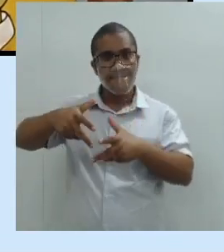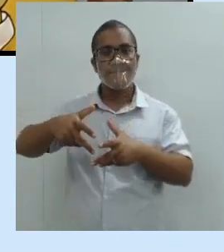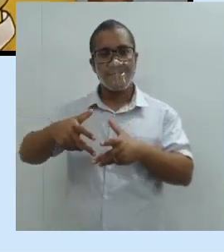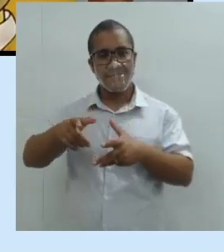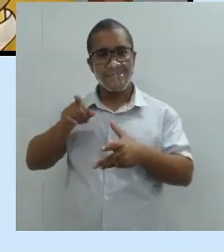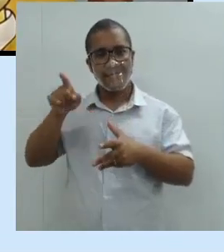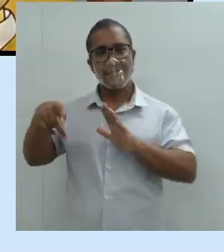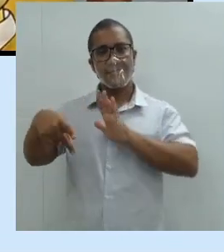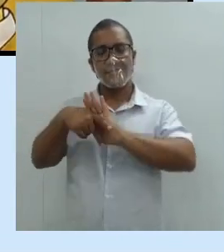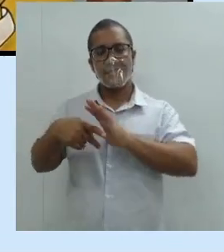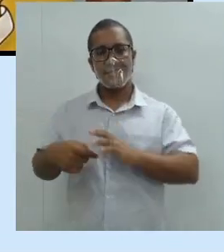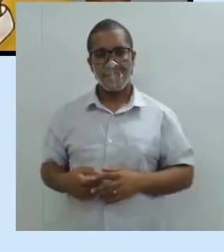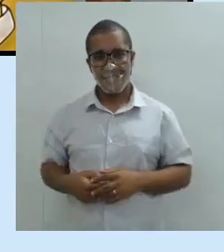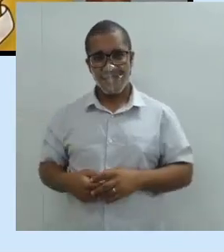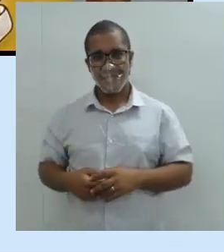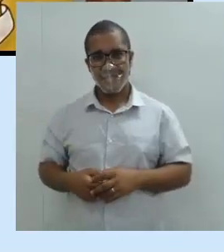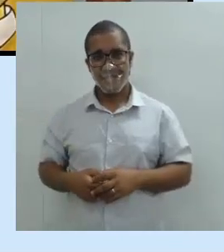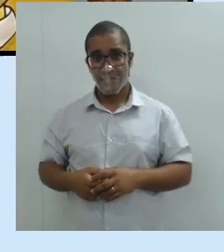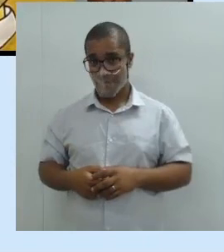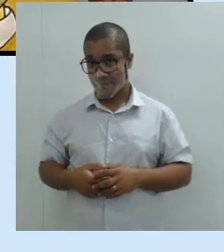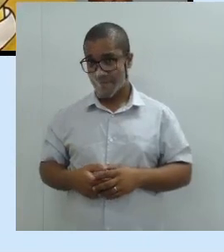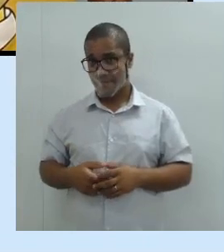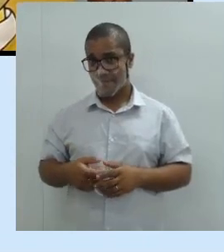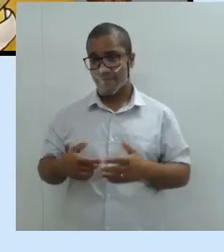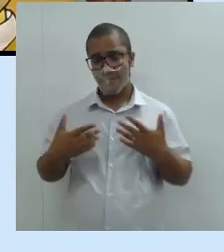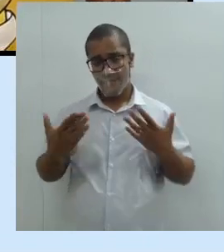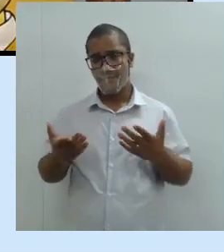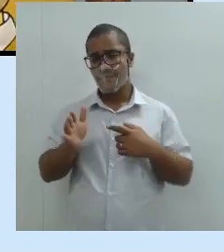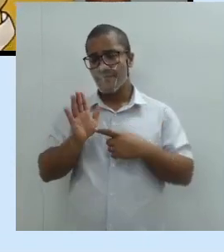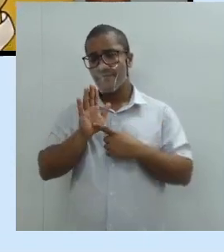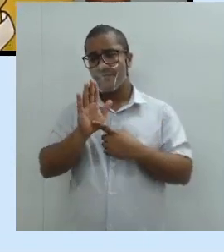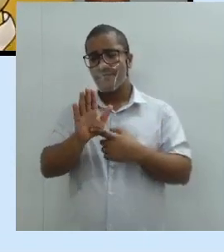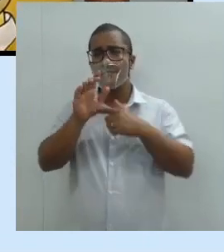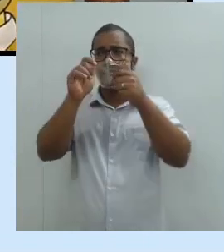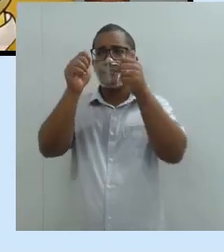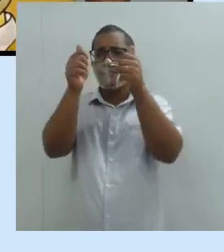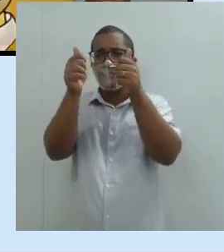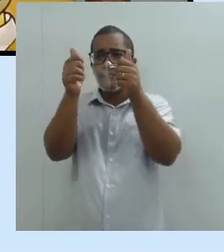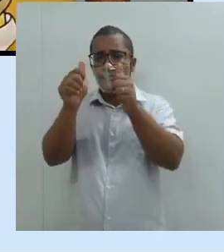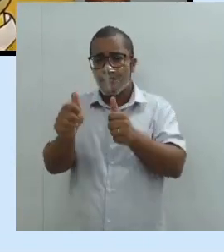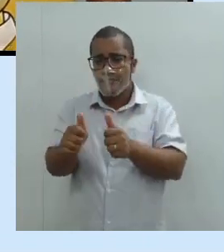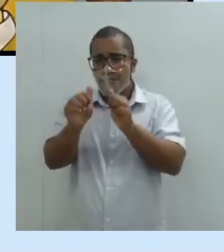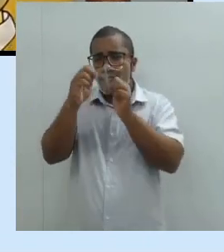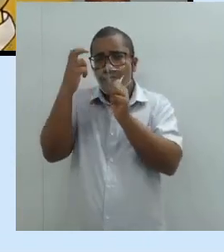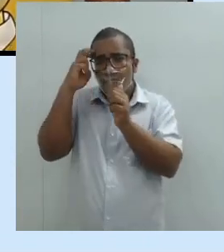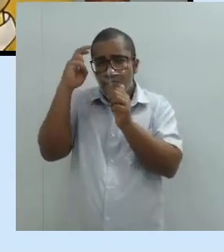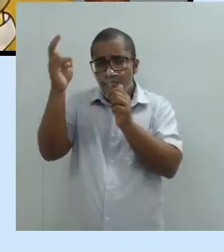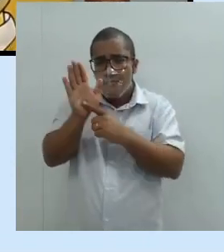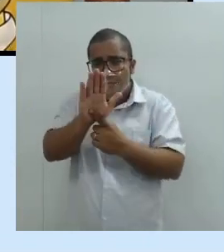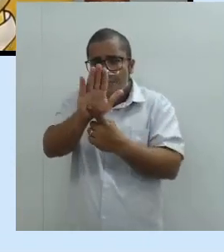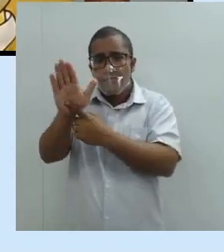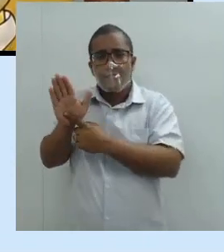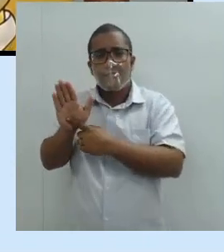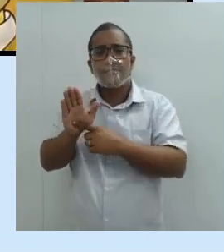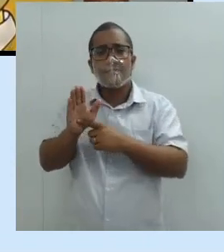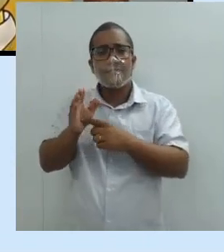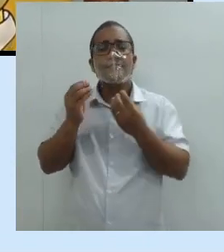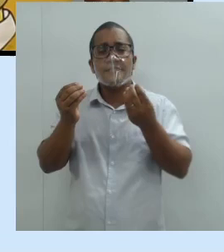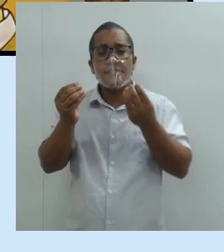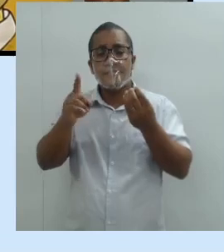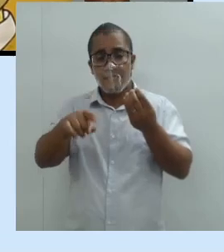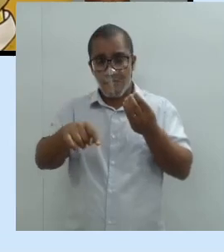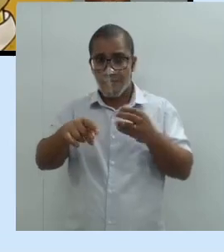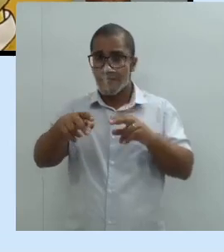tá certo? Então, essa questão da representação artística, cultural, serve para a nossa